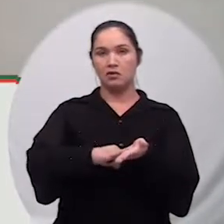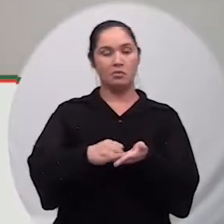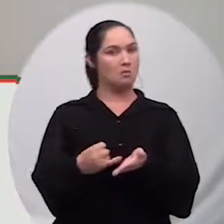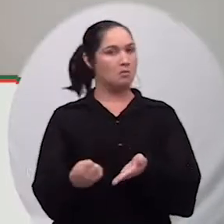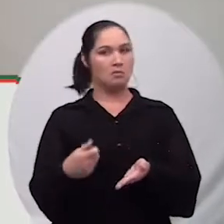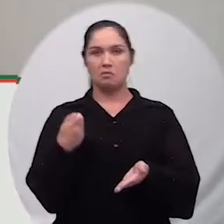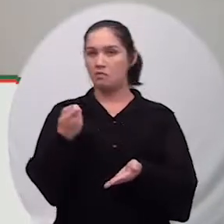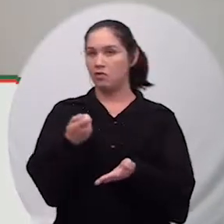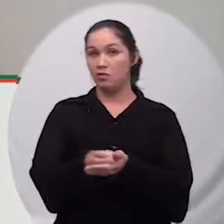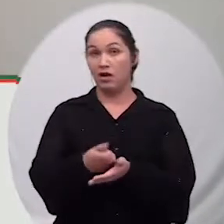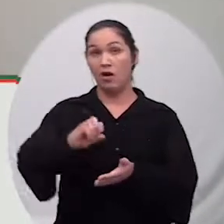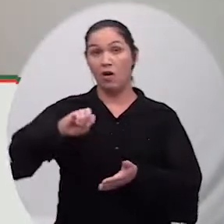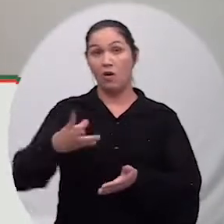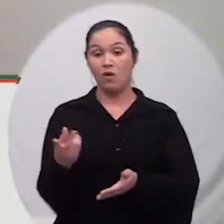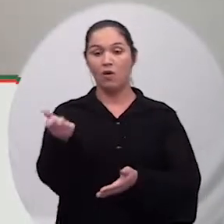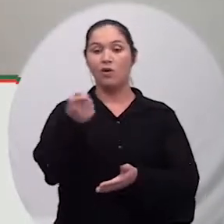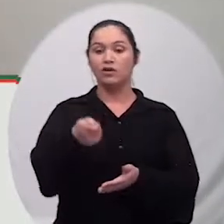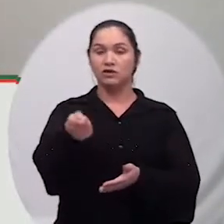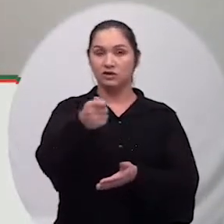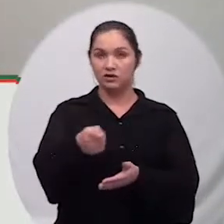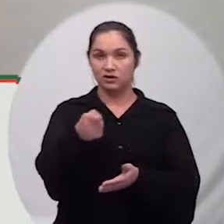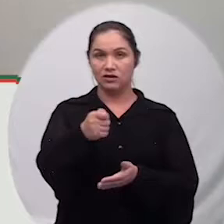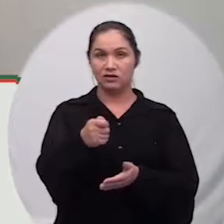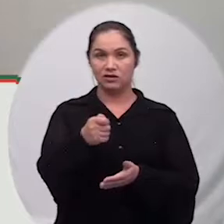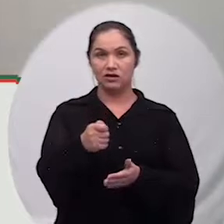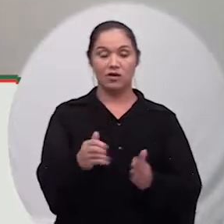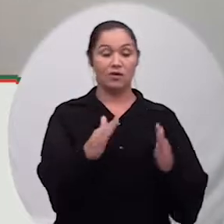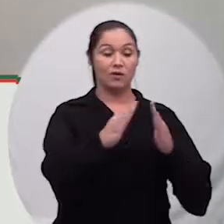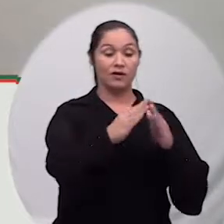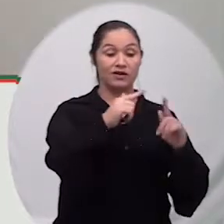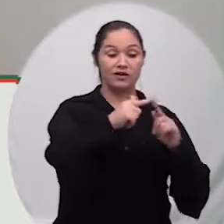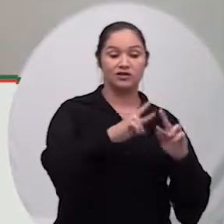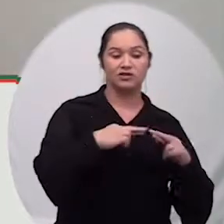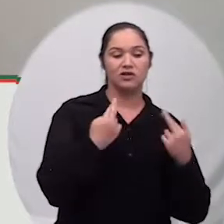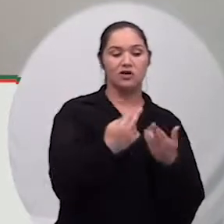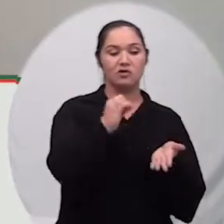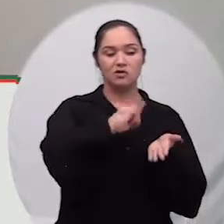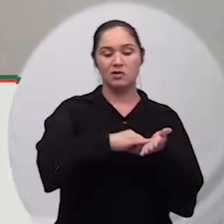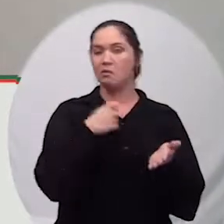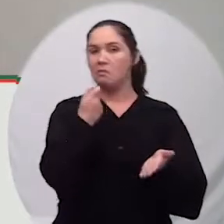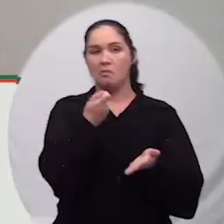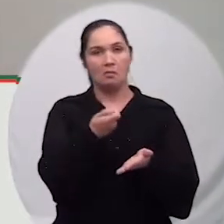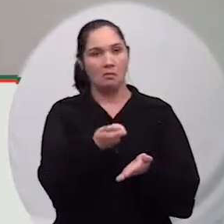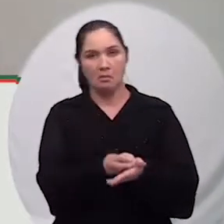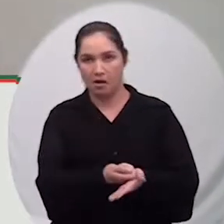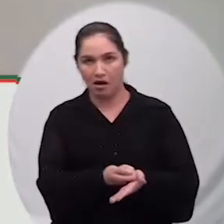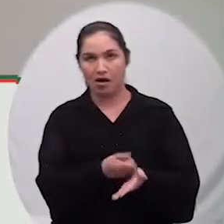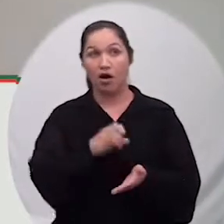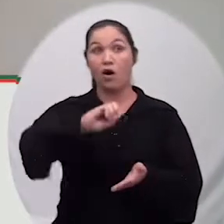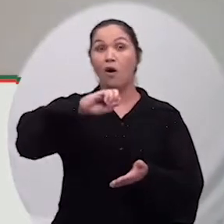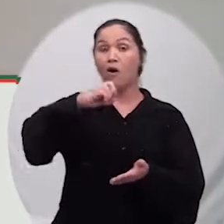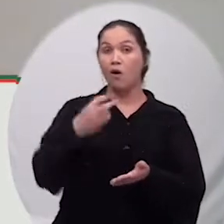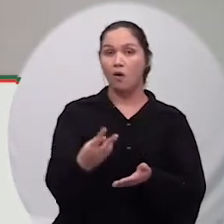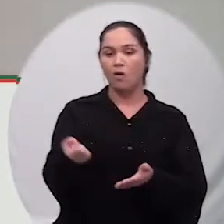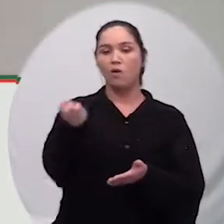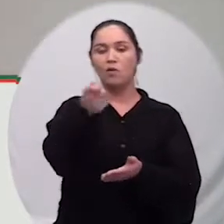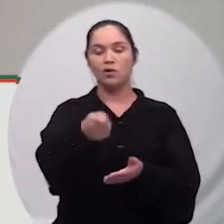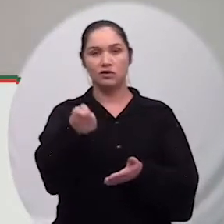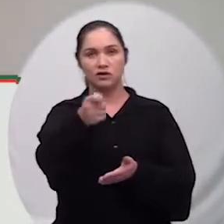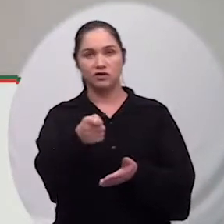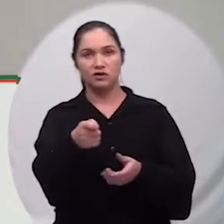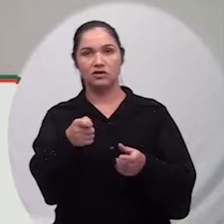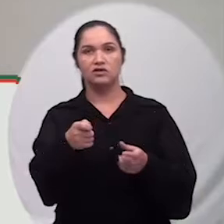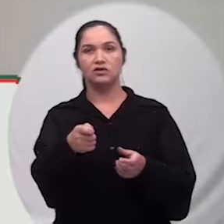igreja, não paga IPTU. Quando a associação de moradores se reúne em imóvel cujo terreno foi adquirido